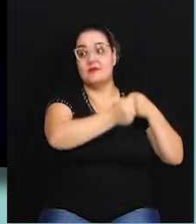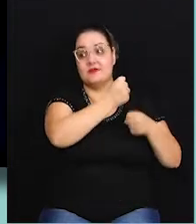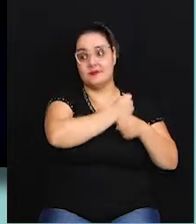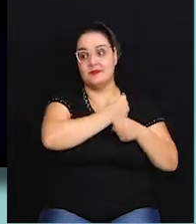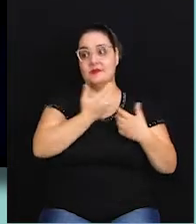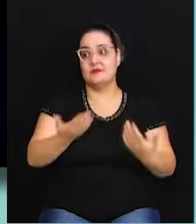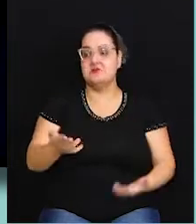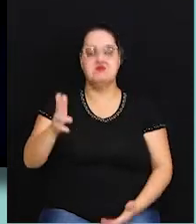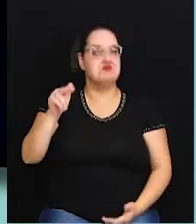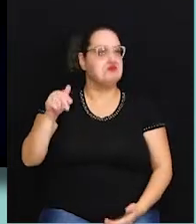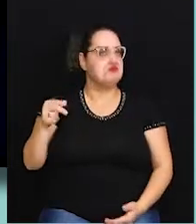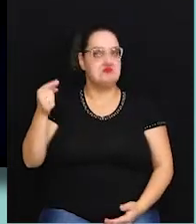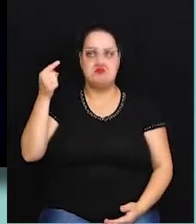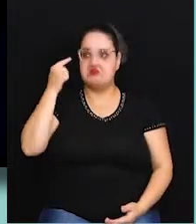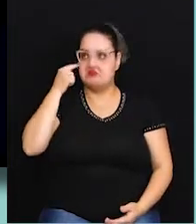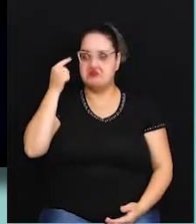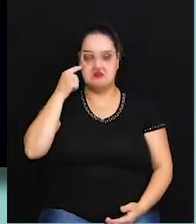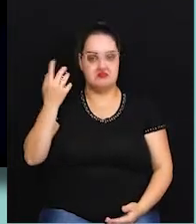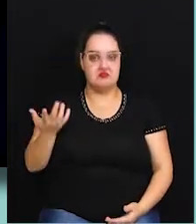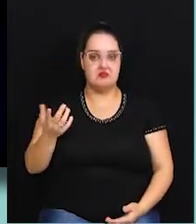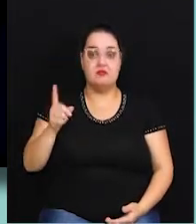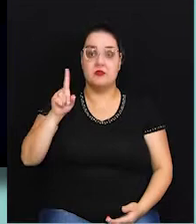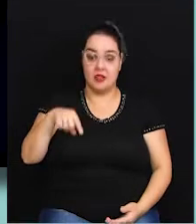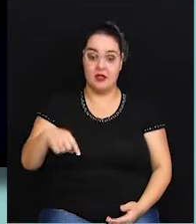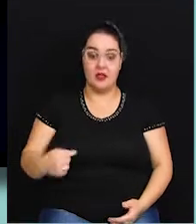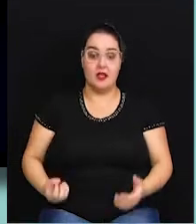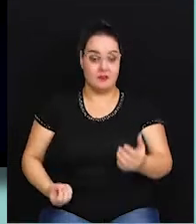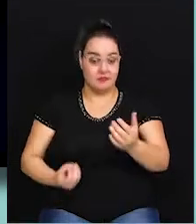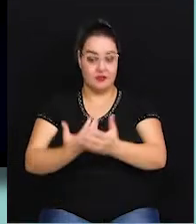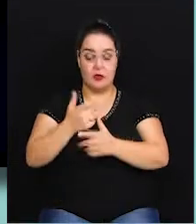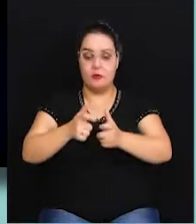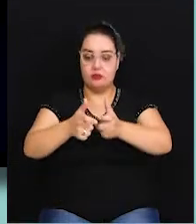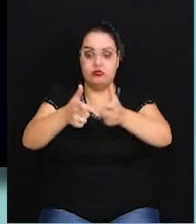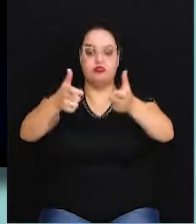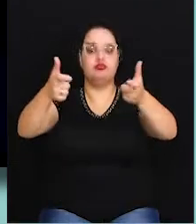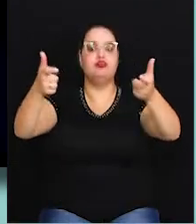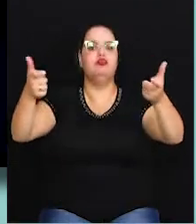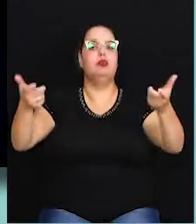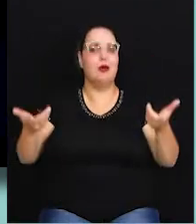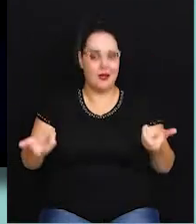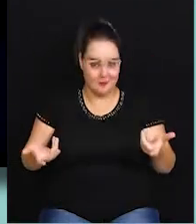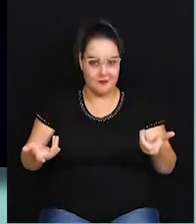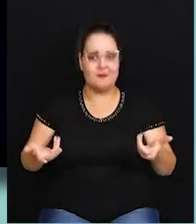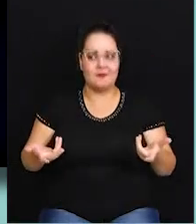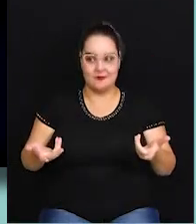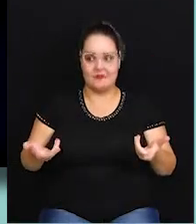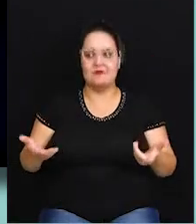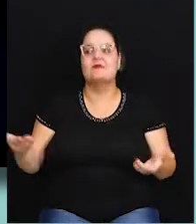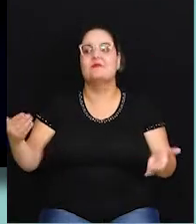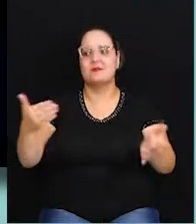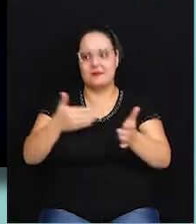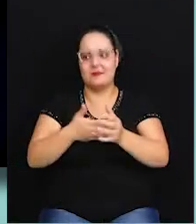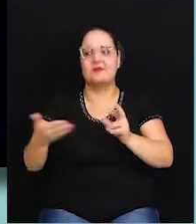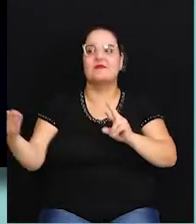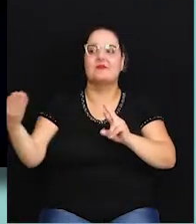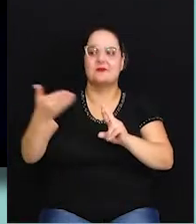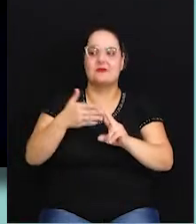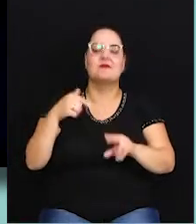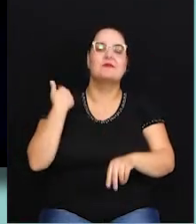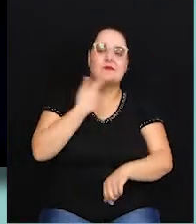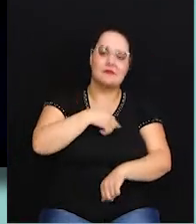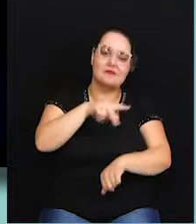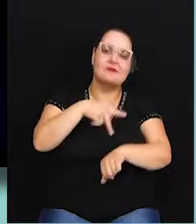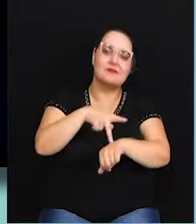passado, eu jamais imaginaria que aquilo se tornaria algo tão grande a ponto de irmos representar o